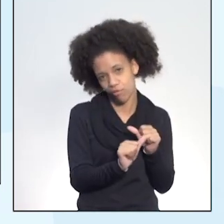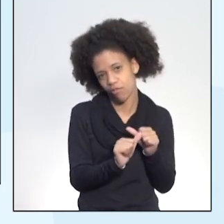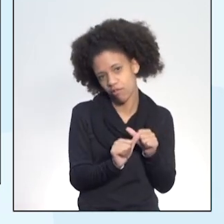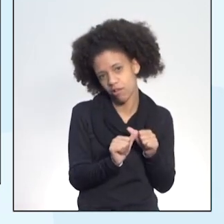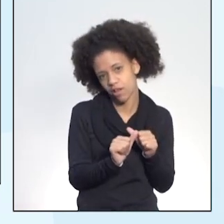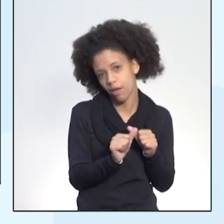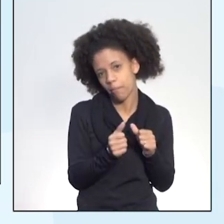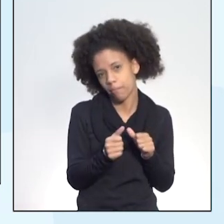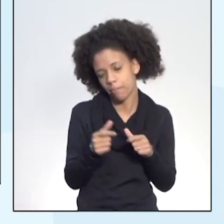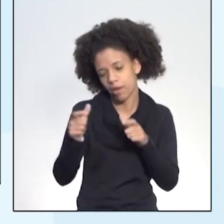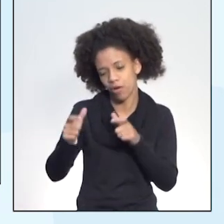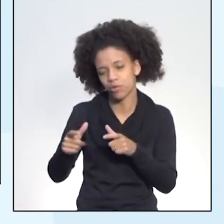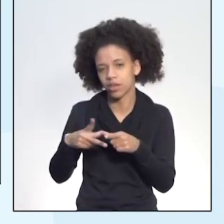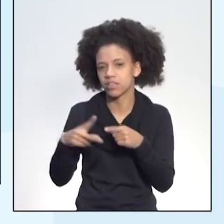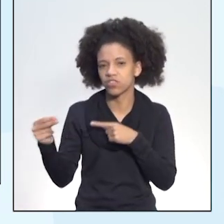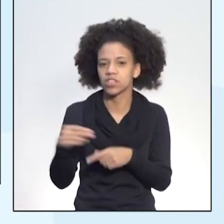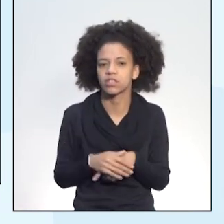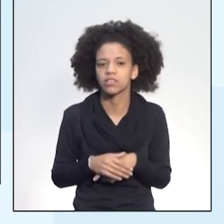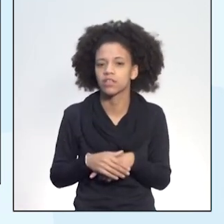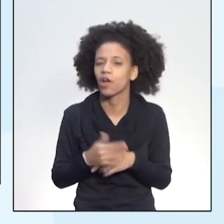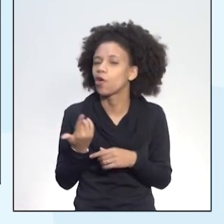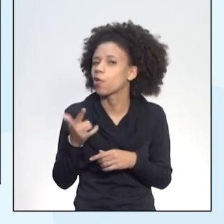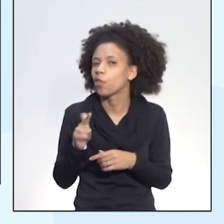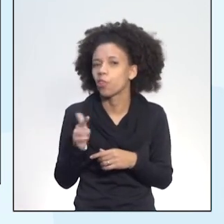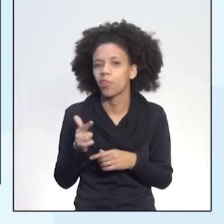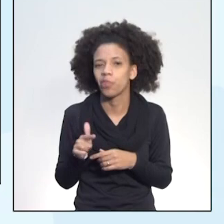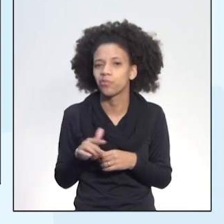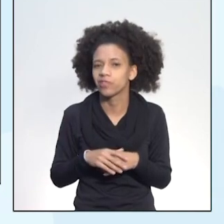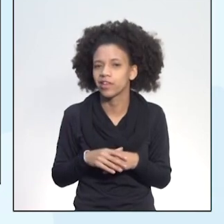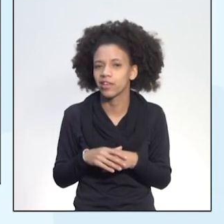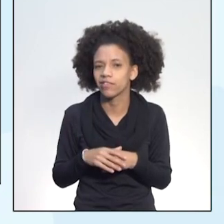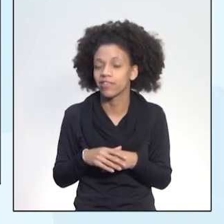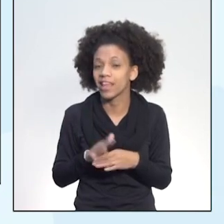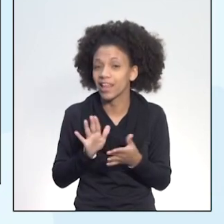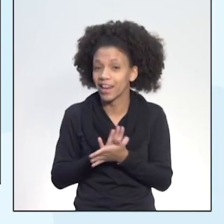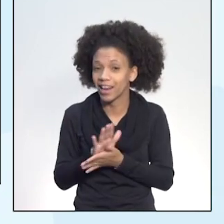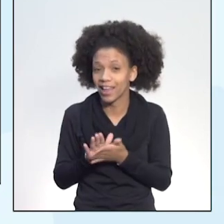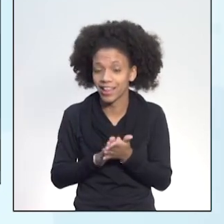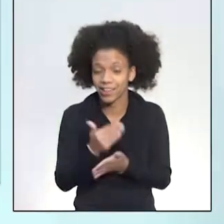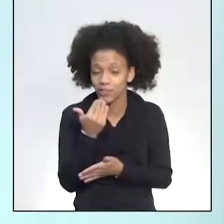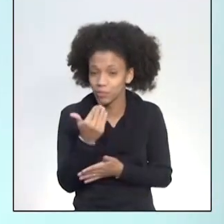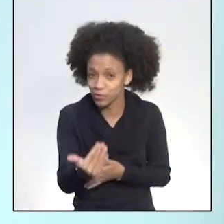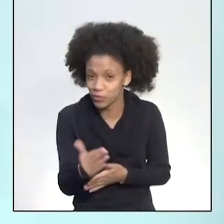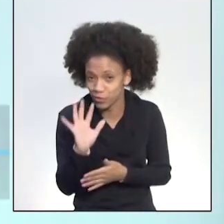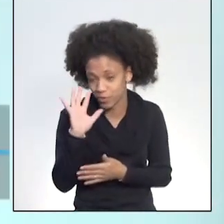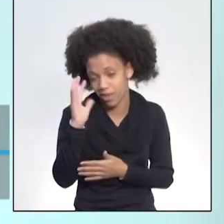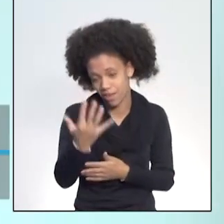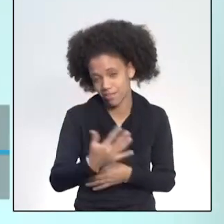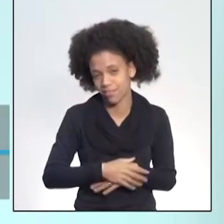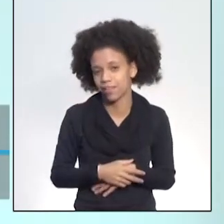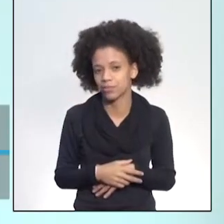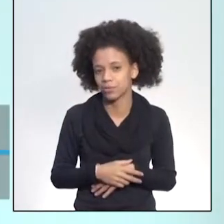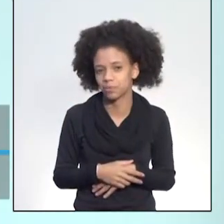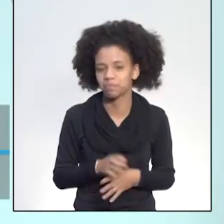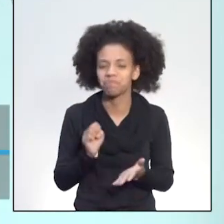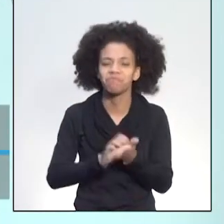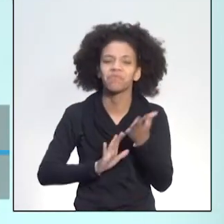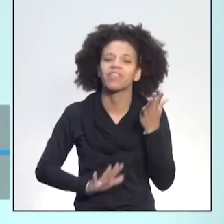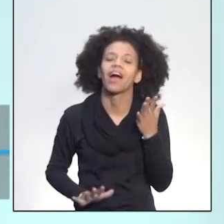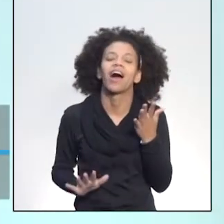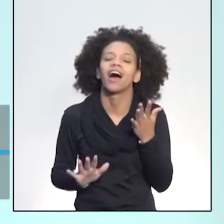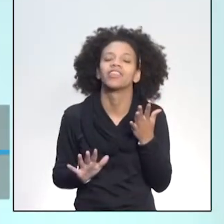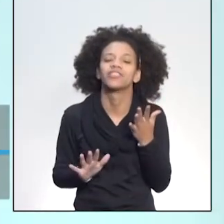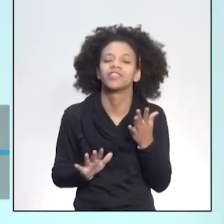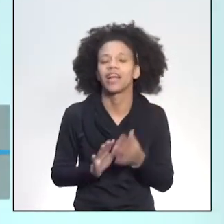vencedores, não teve suas reivindicações atendidas. Atividade. Vamos